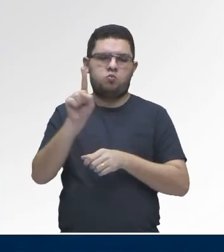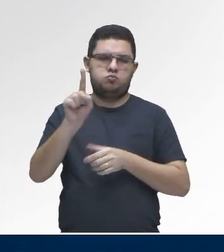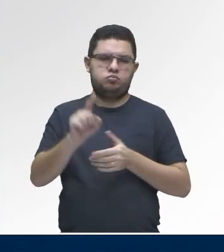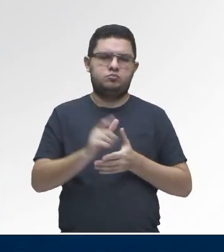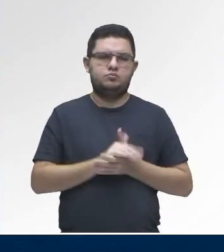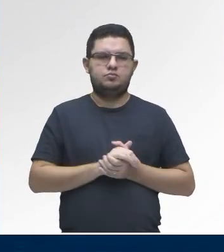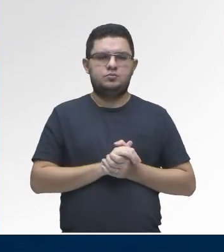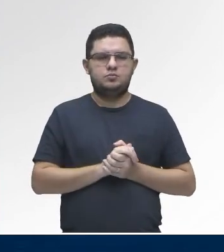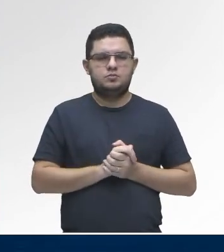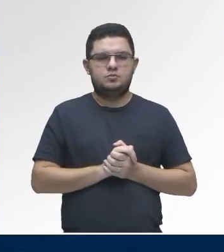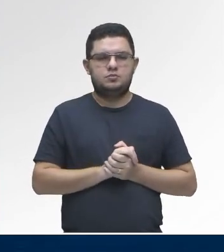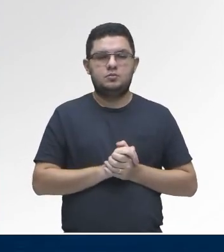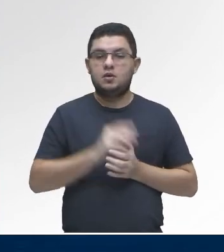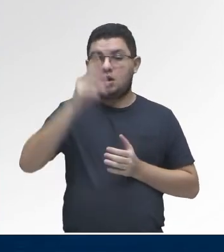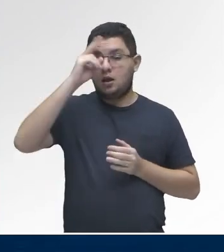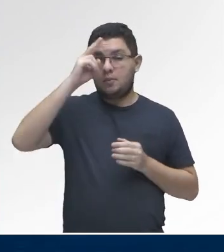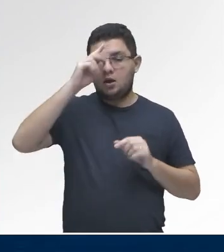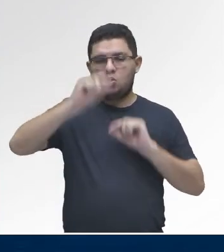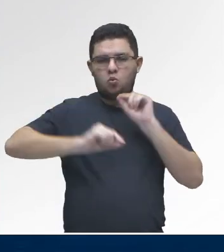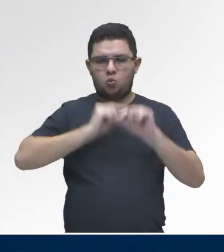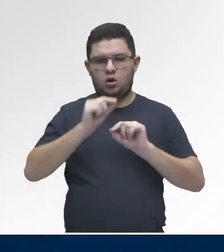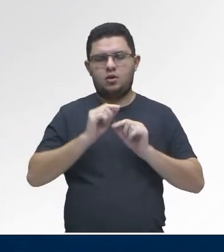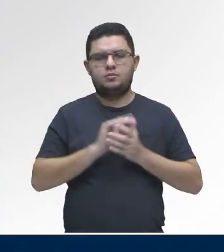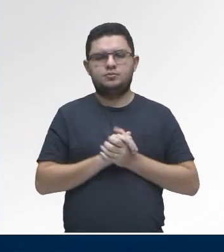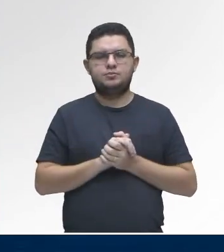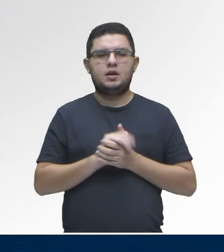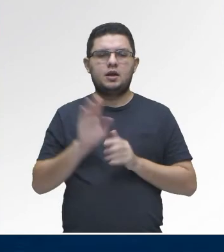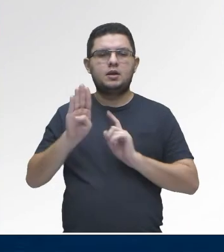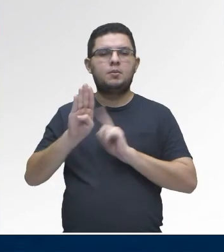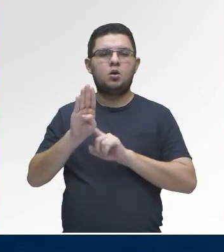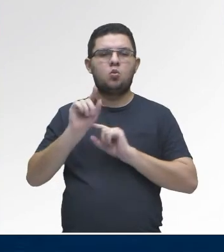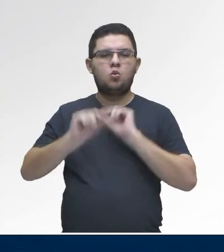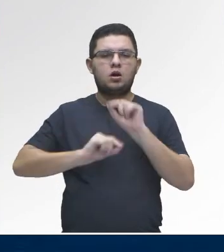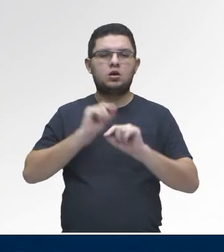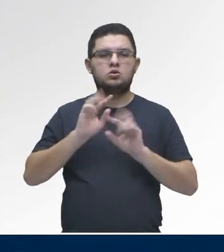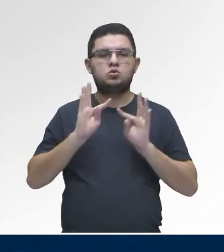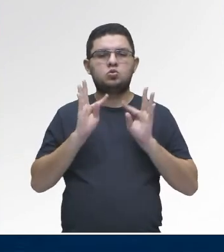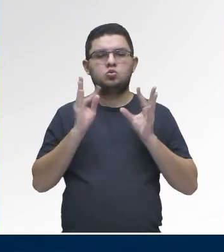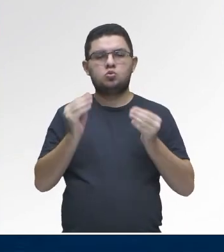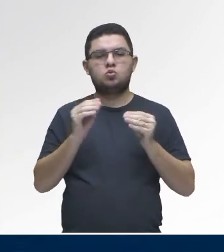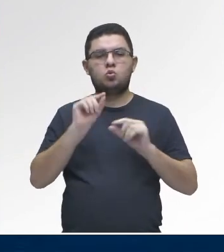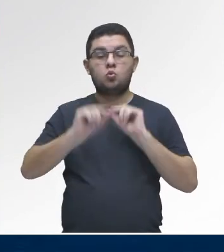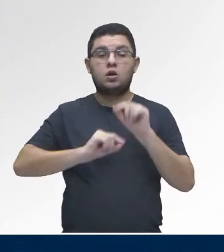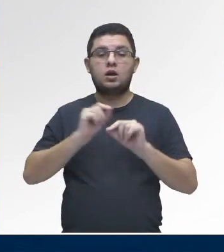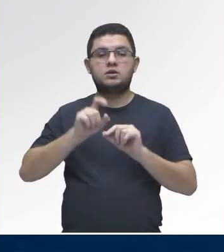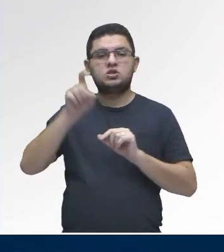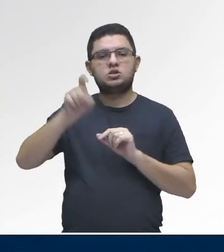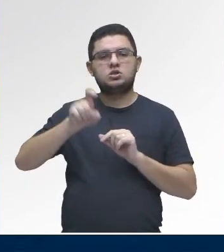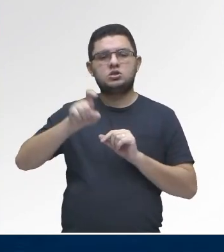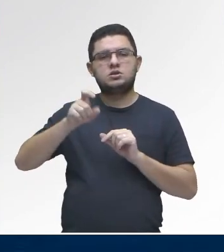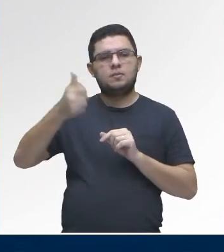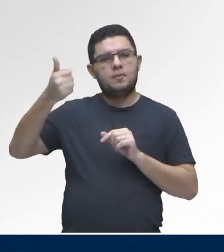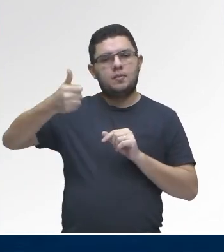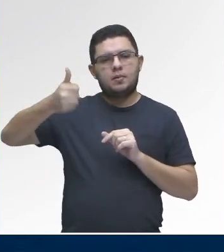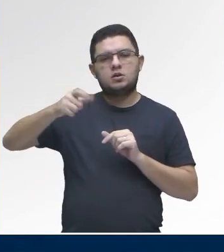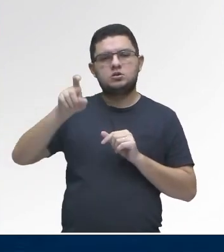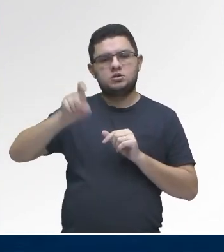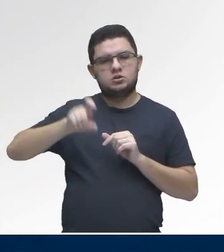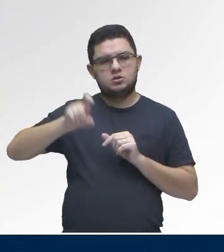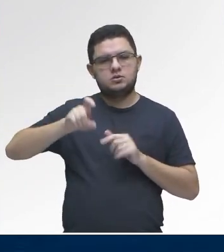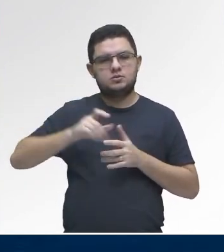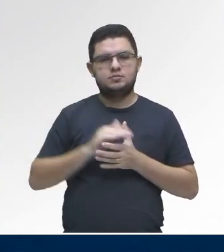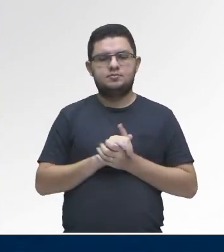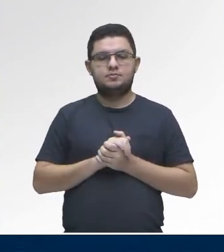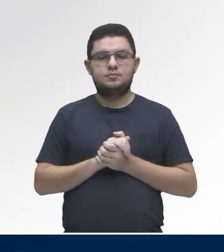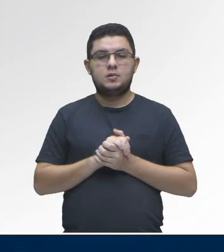Então, lembrando, resolvendo a letra B, tudo que tem x fica no primeiro membro, olha só. E tudo